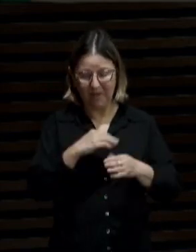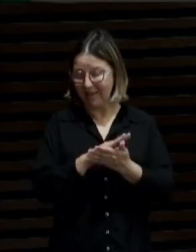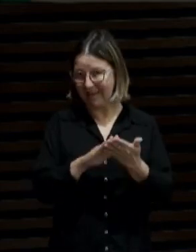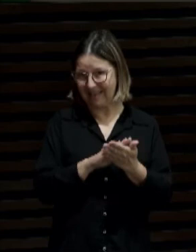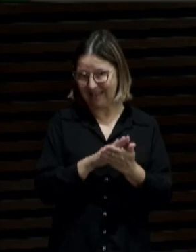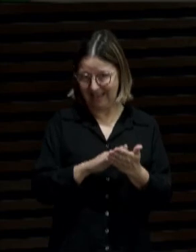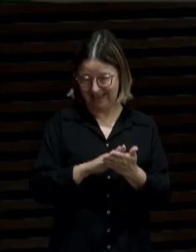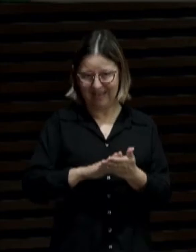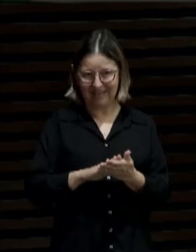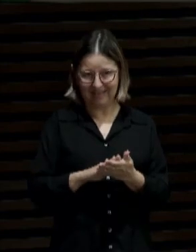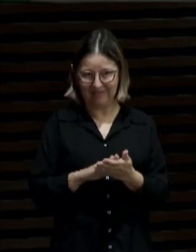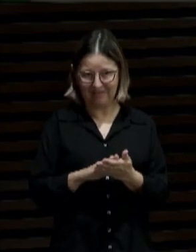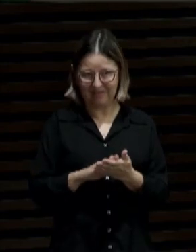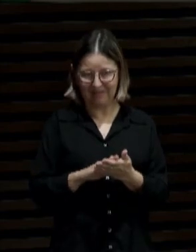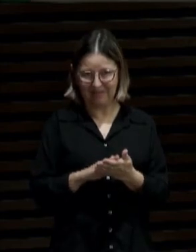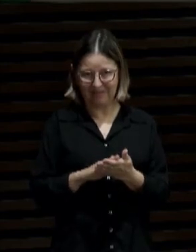Eu não teria que estar lá, não.